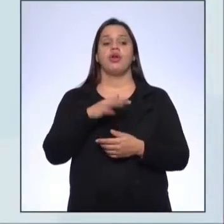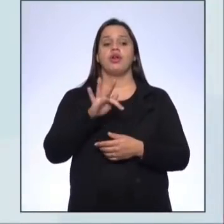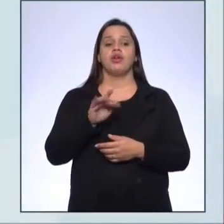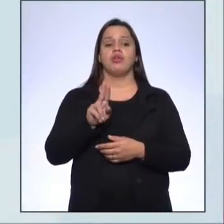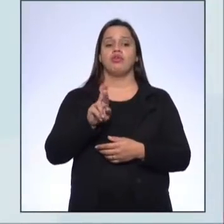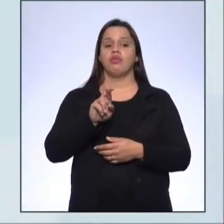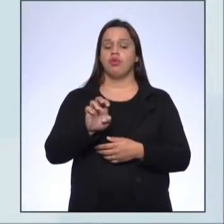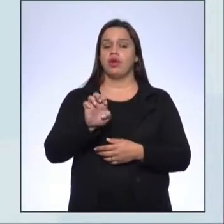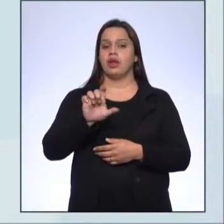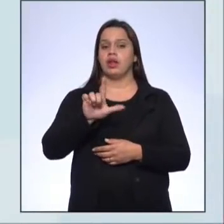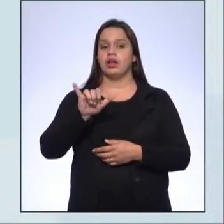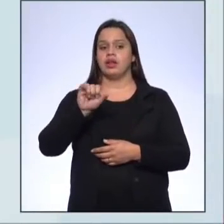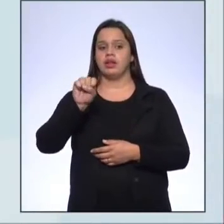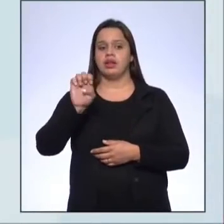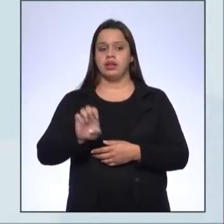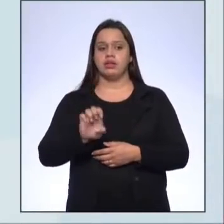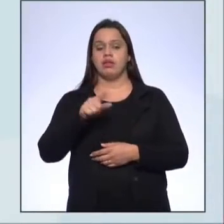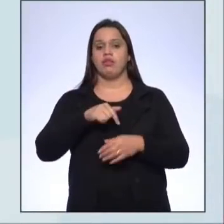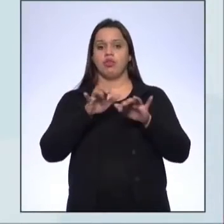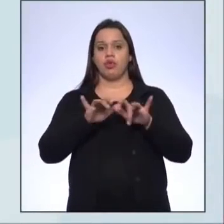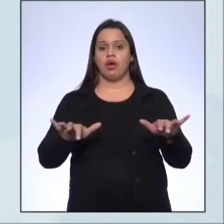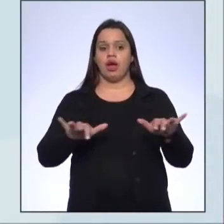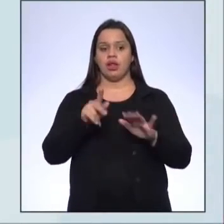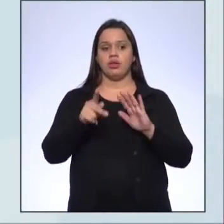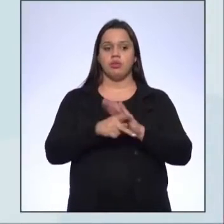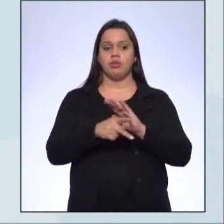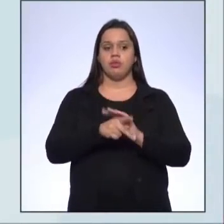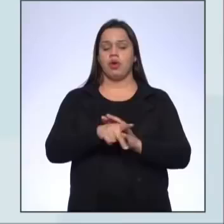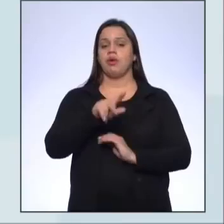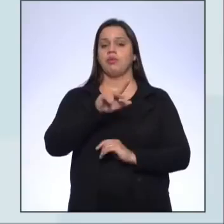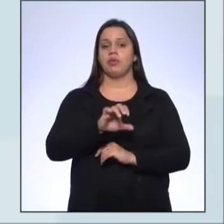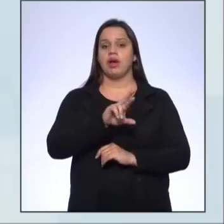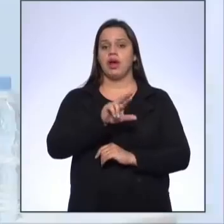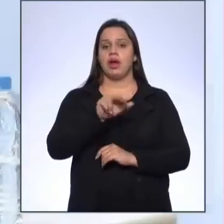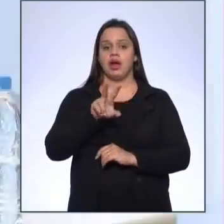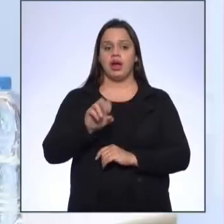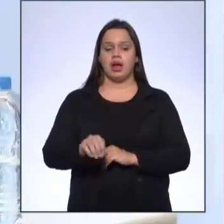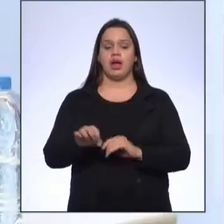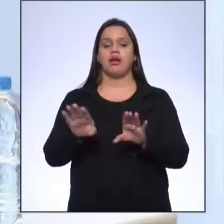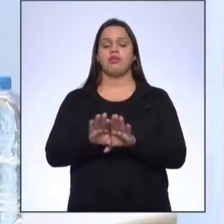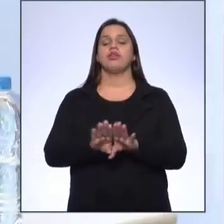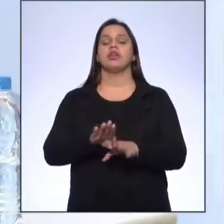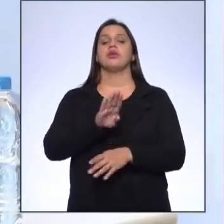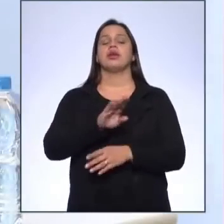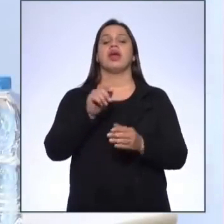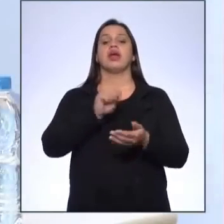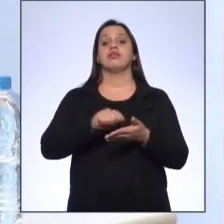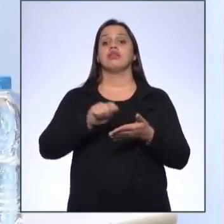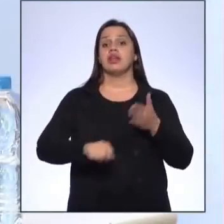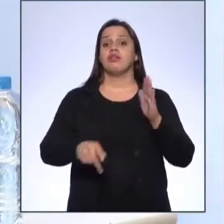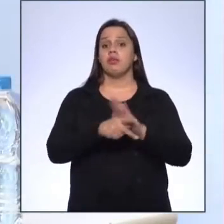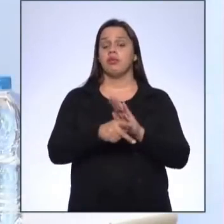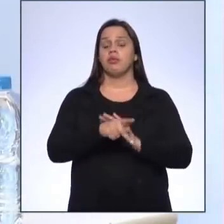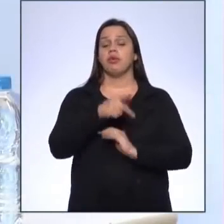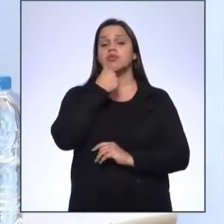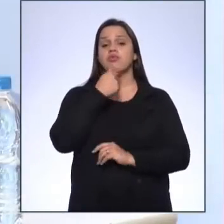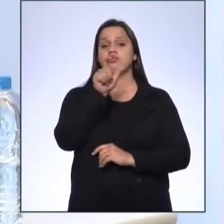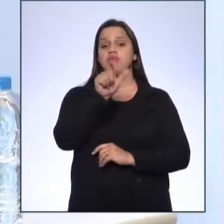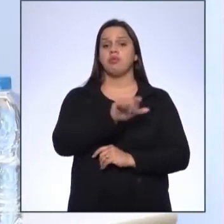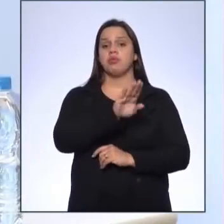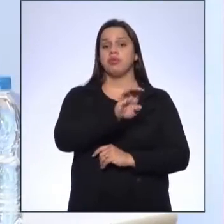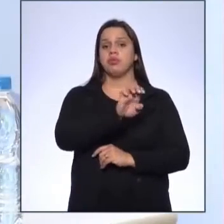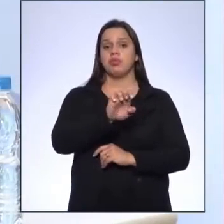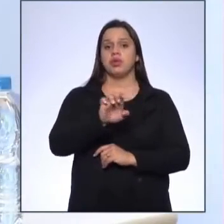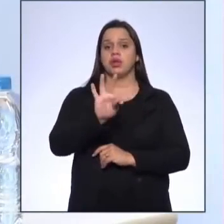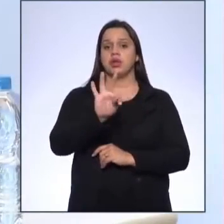cravo, tá, pessoal? Não um piano. E quem compôs essa música foi o Beethoven. Vamos lá, continuando nossa aula, agora a gente